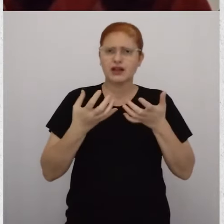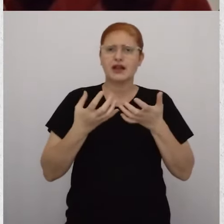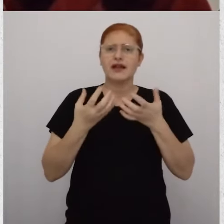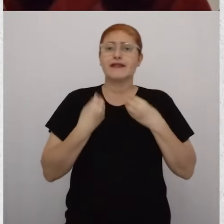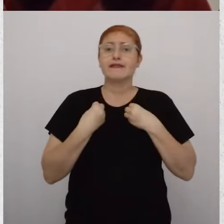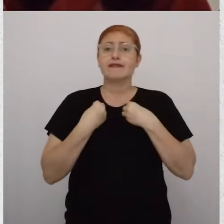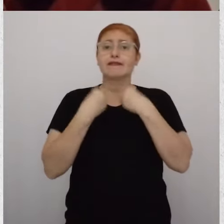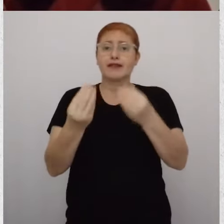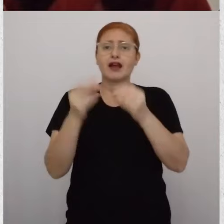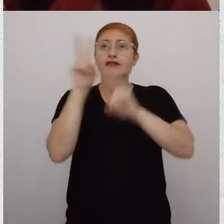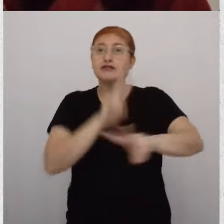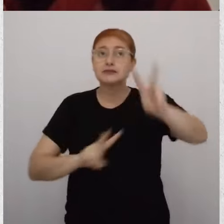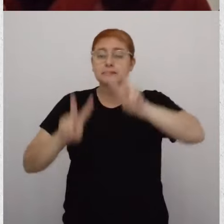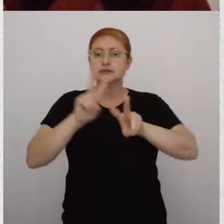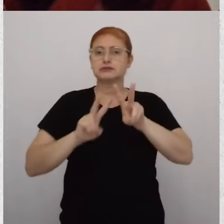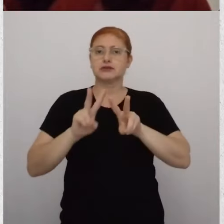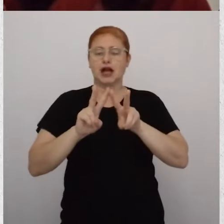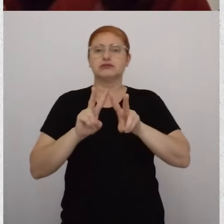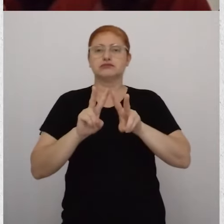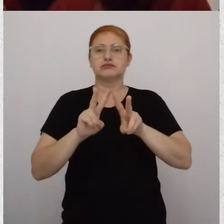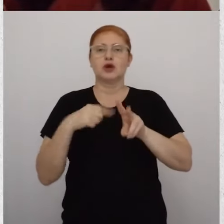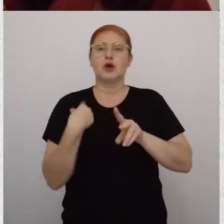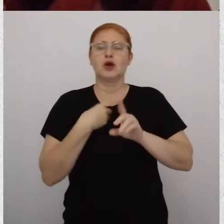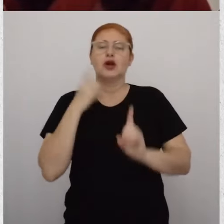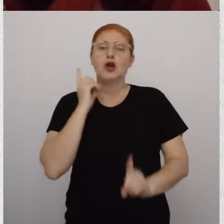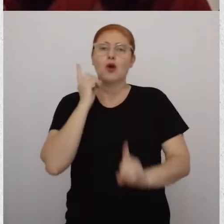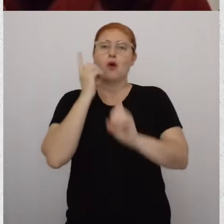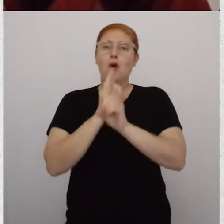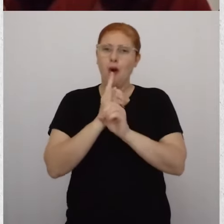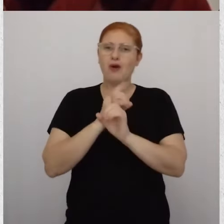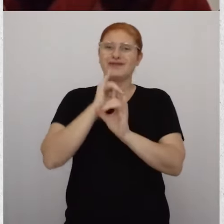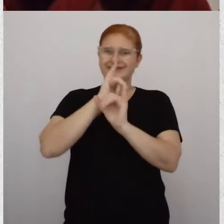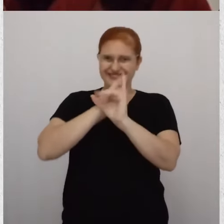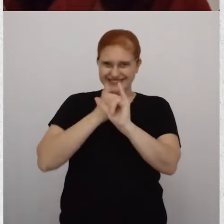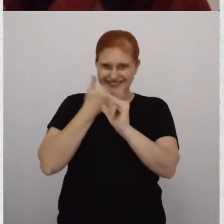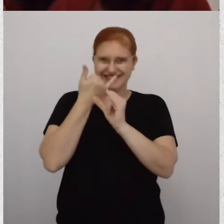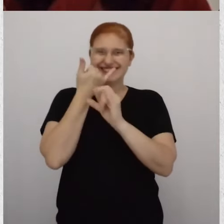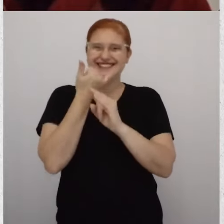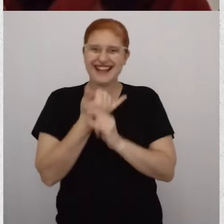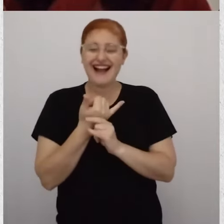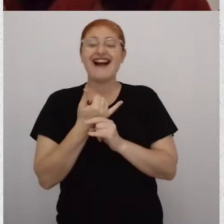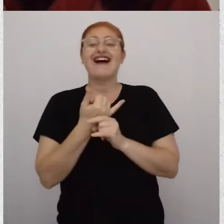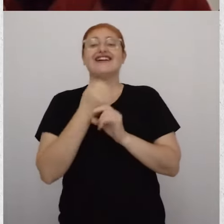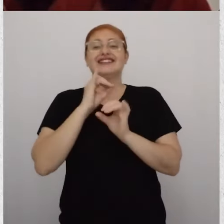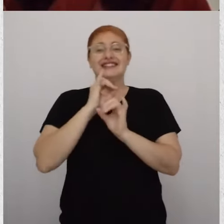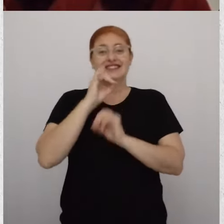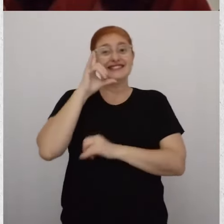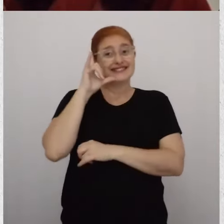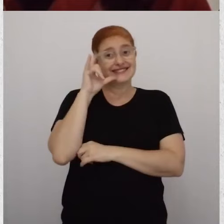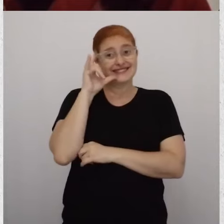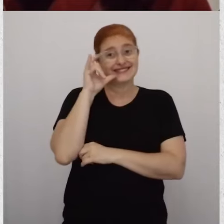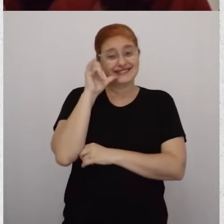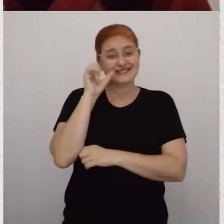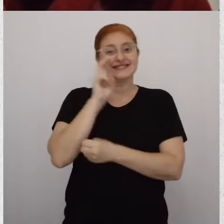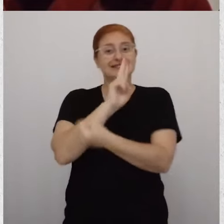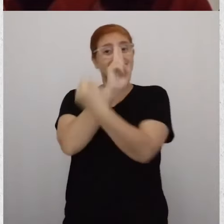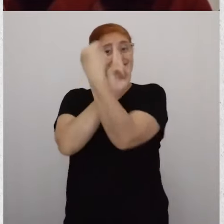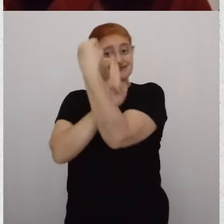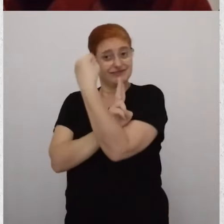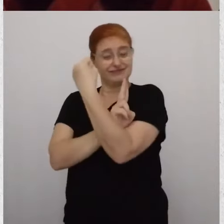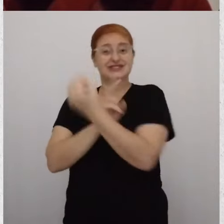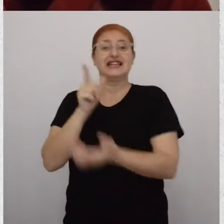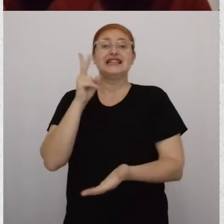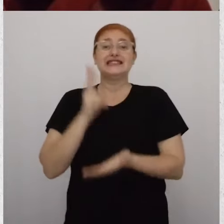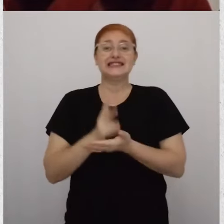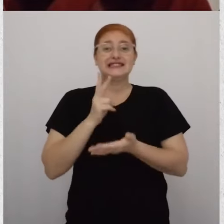para isso, né? A gente se encontra nesse canal, Instagram da Universidade Livre Feminista, sempre na